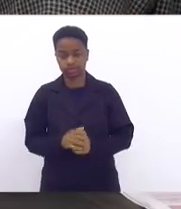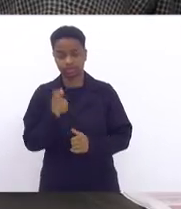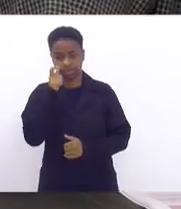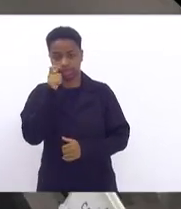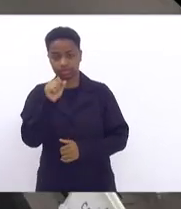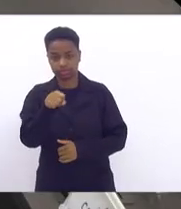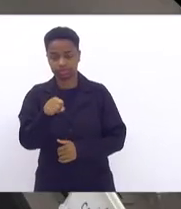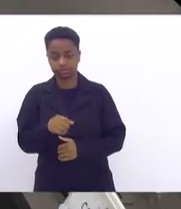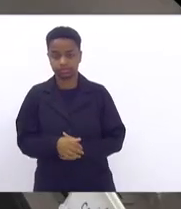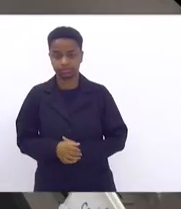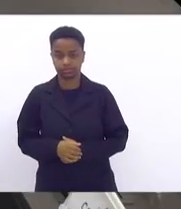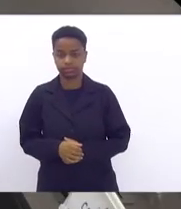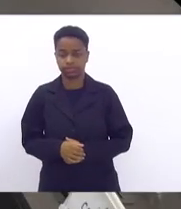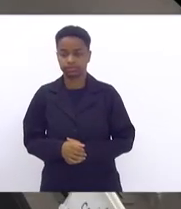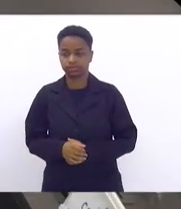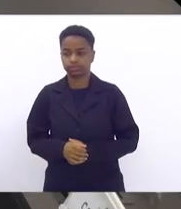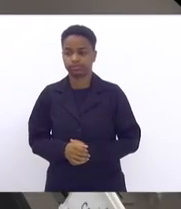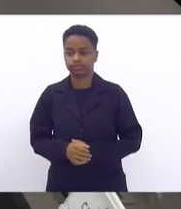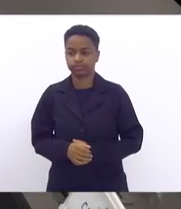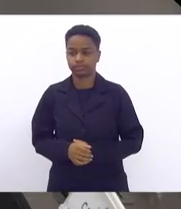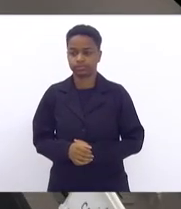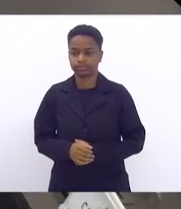interessante.